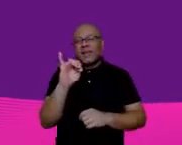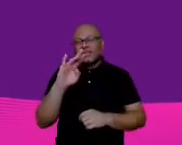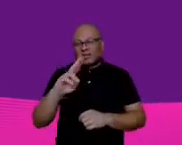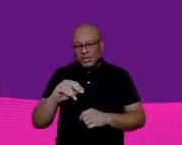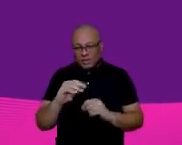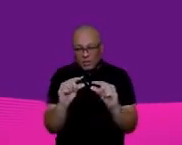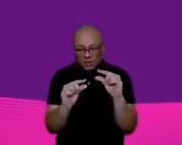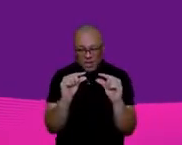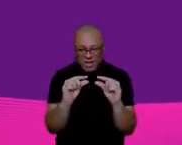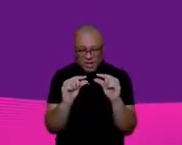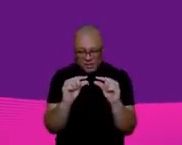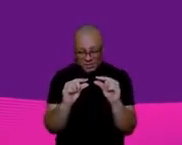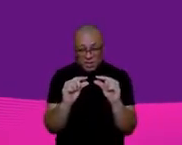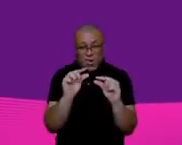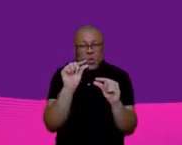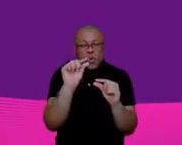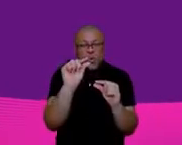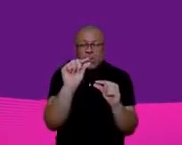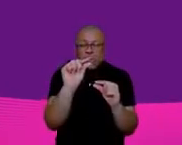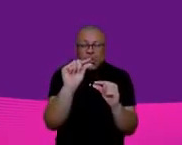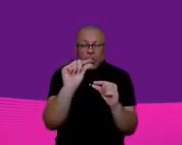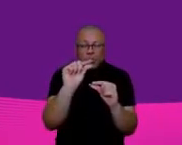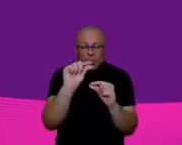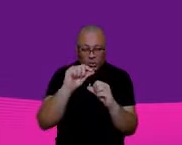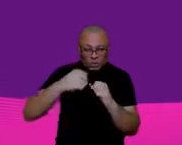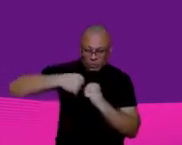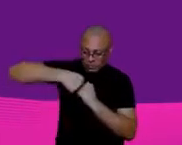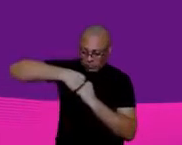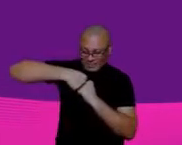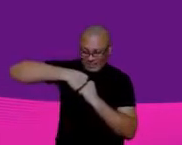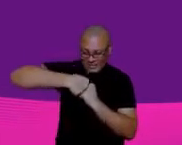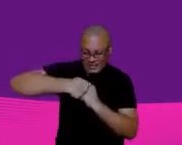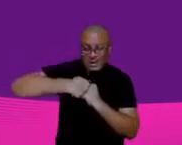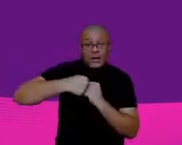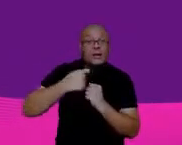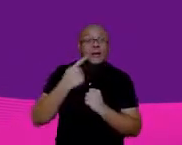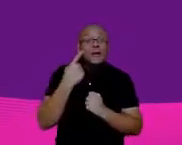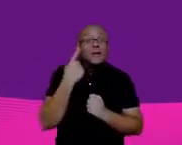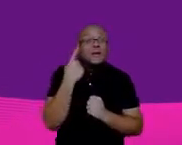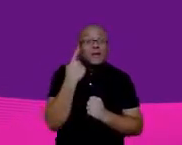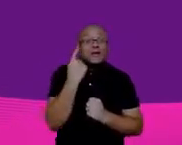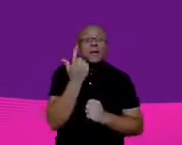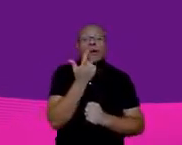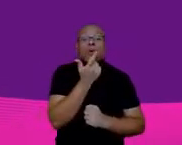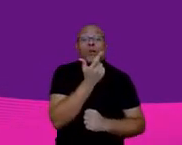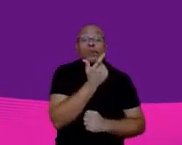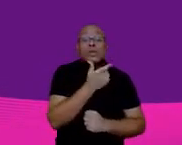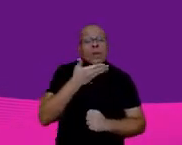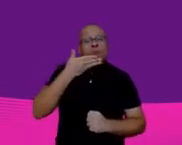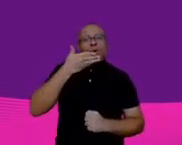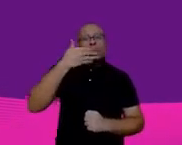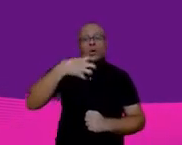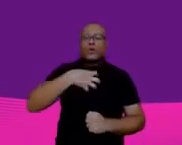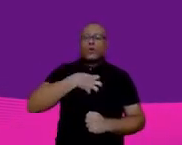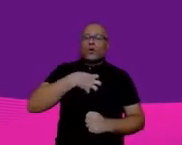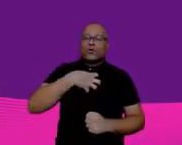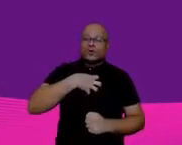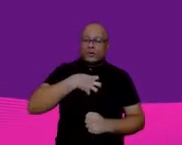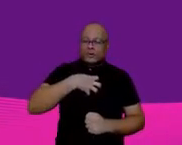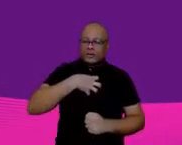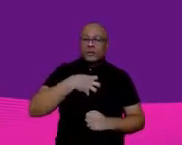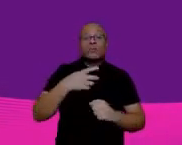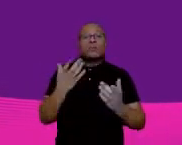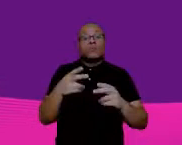correção e um pouco de estresse nos colaterais, vejam como estamos já próximos. Neste ponto, portanto, se